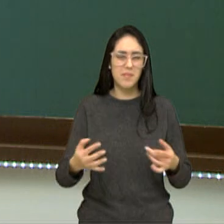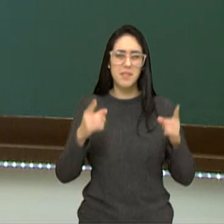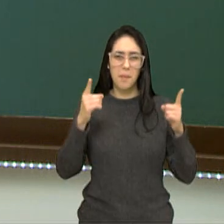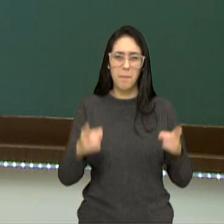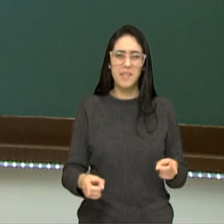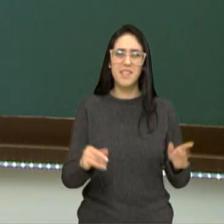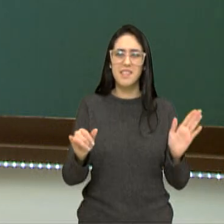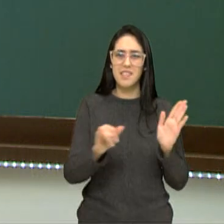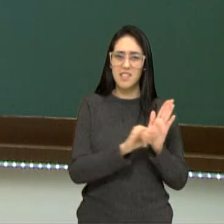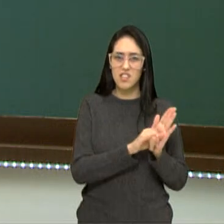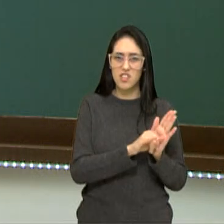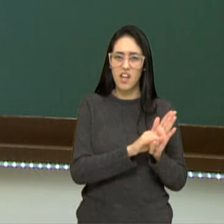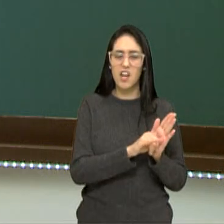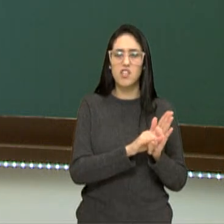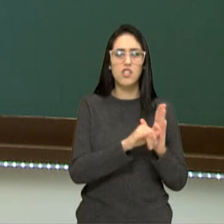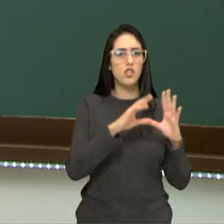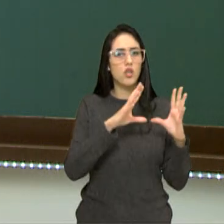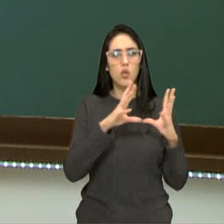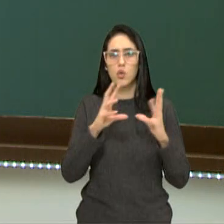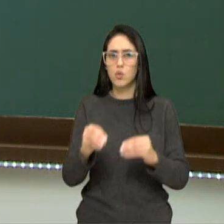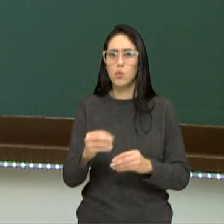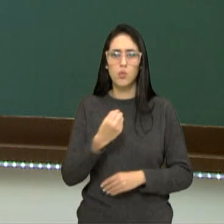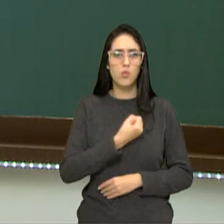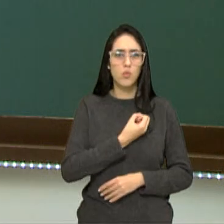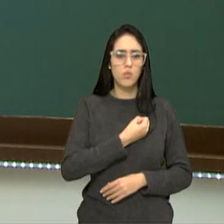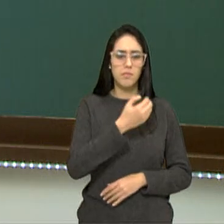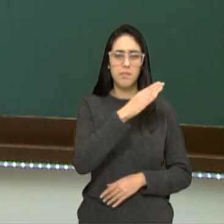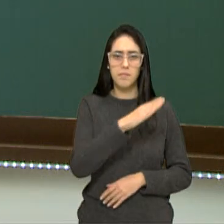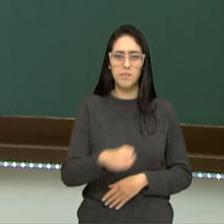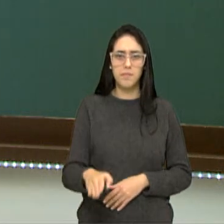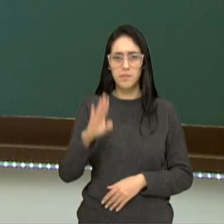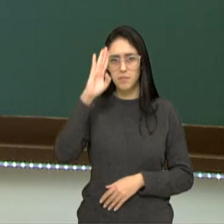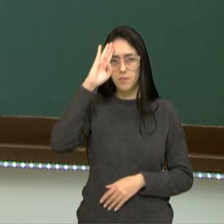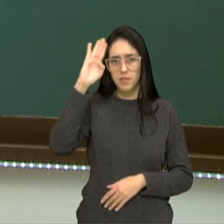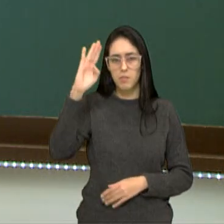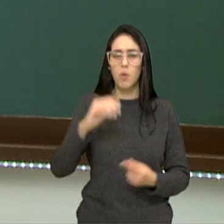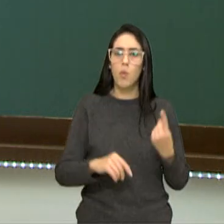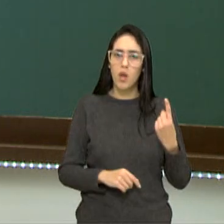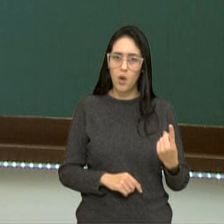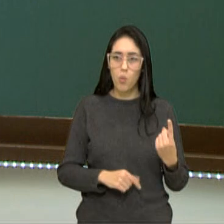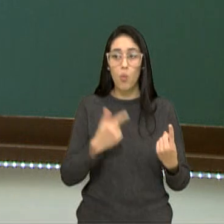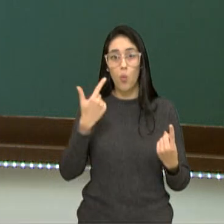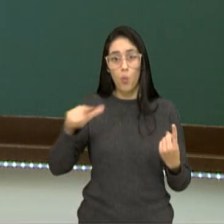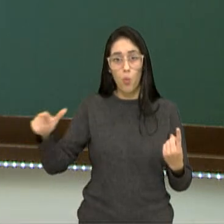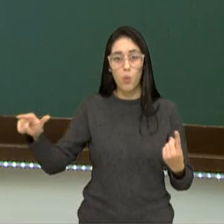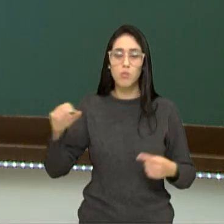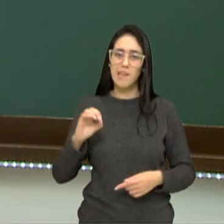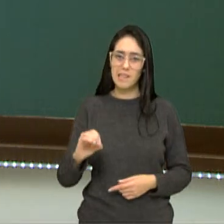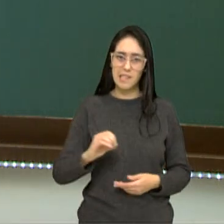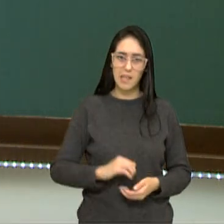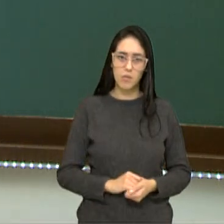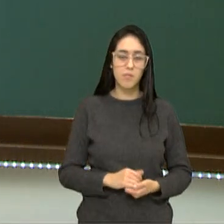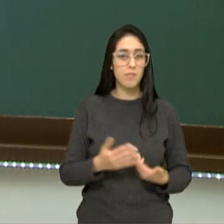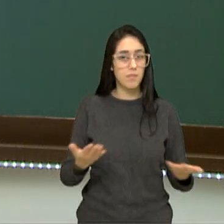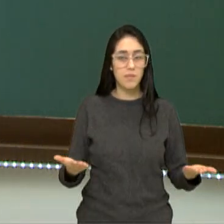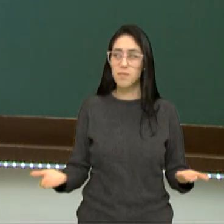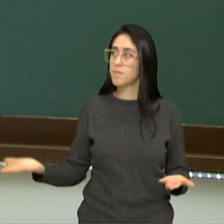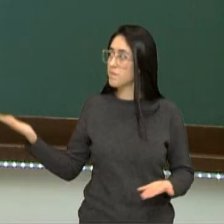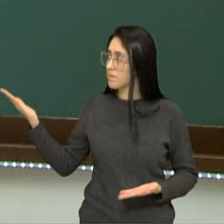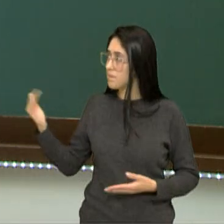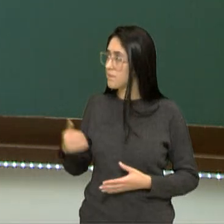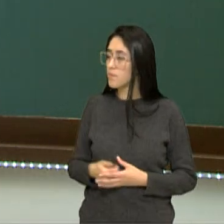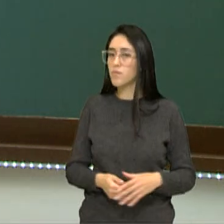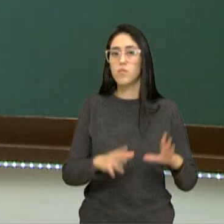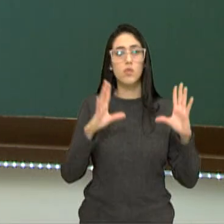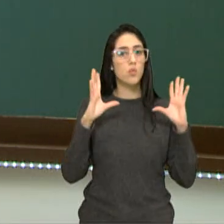identidade? Todos os elementos da minha diagonal principal são 1 e os demais são 0. No caso aqui, todos